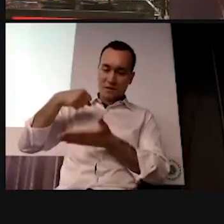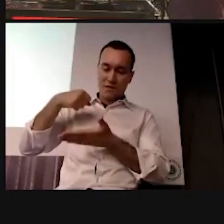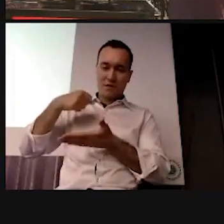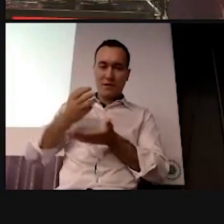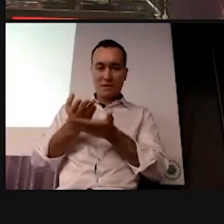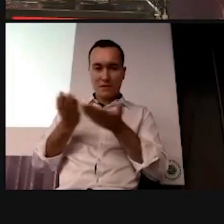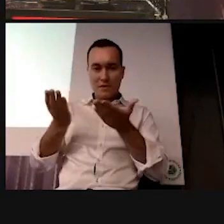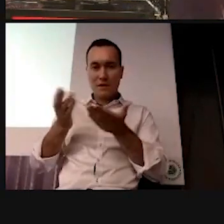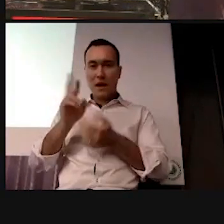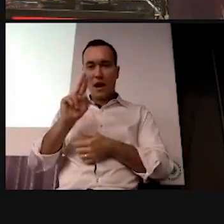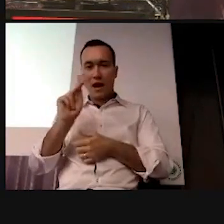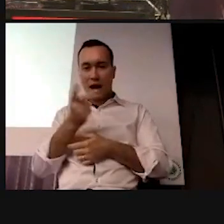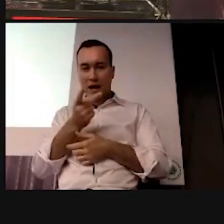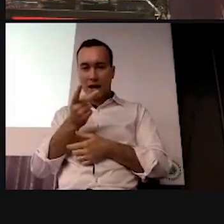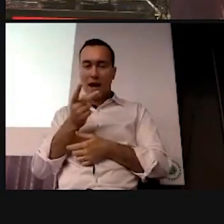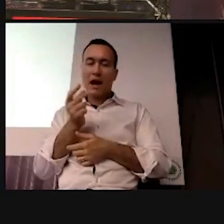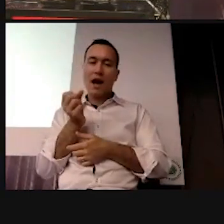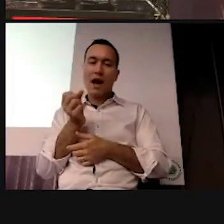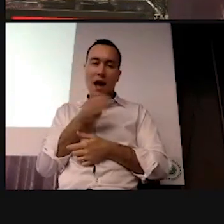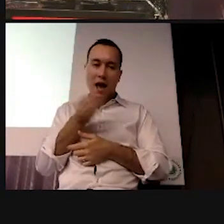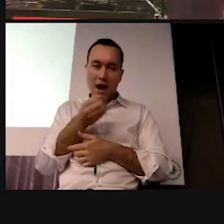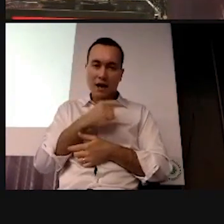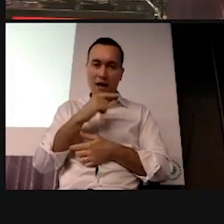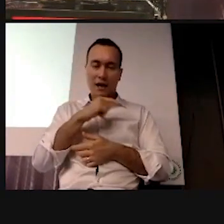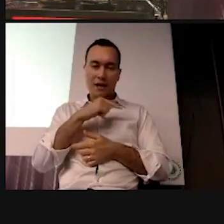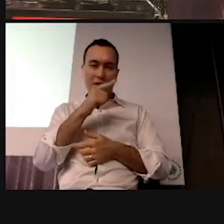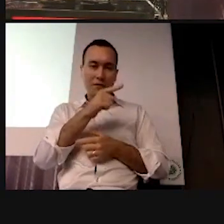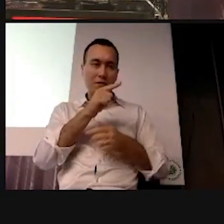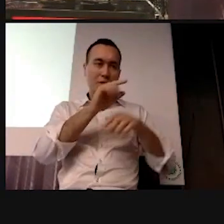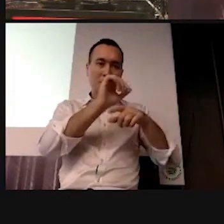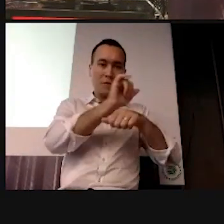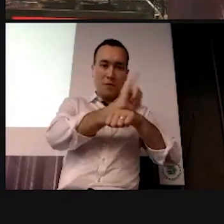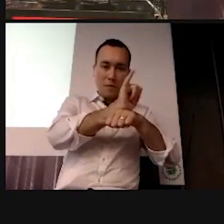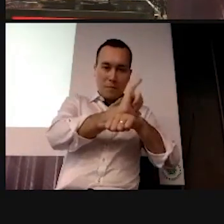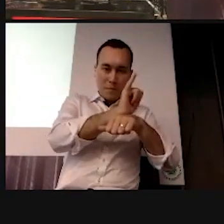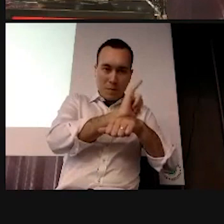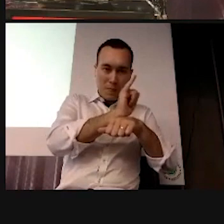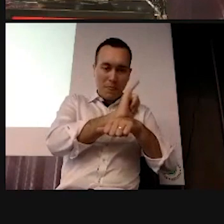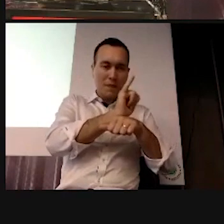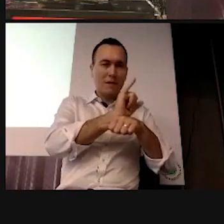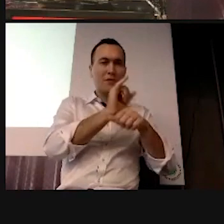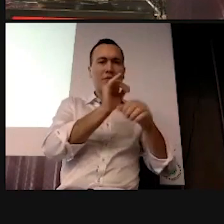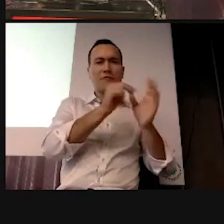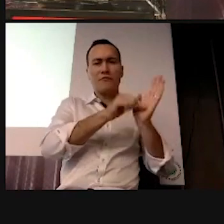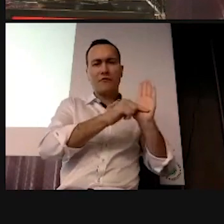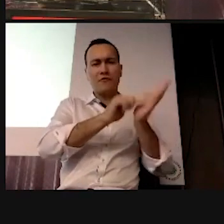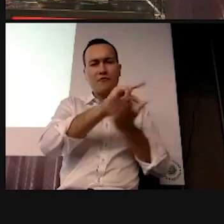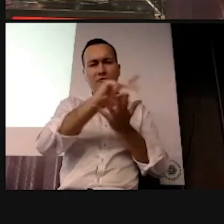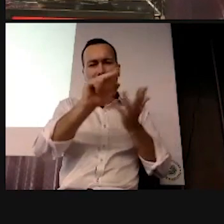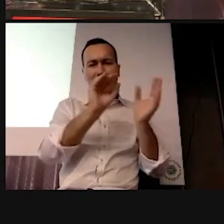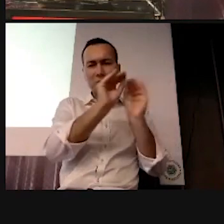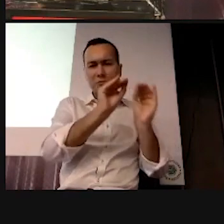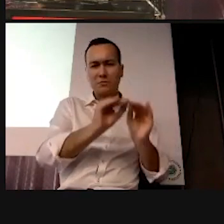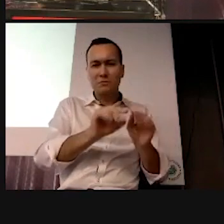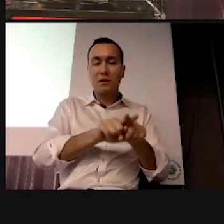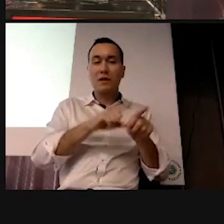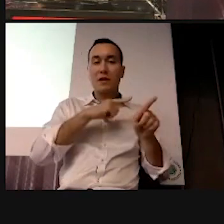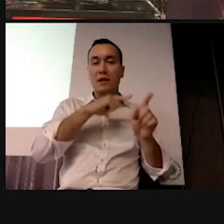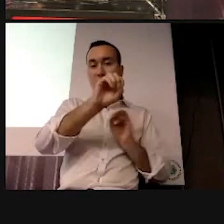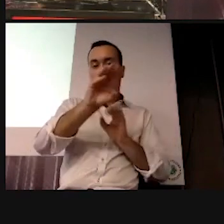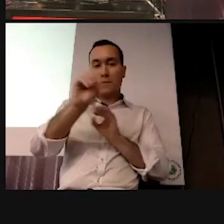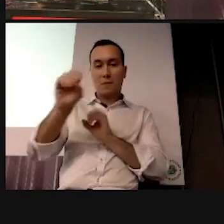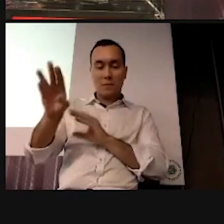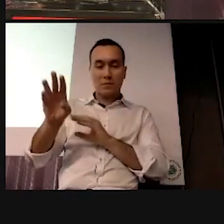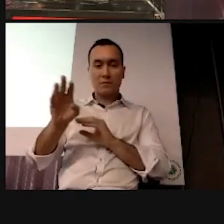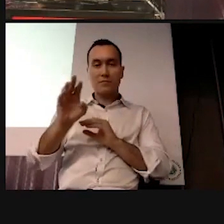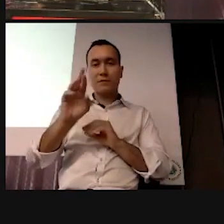Tem boas conversas no meu canal do YouTube, tem um fishbowl sobre remuneração ágil, tem uma aula sobre Kanban no RH,